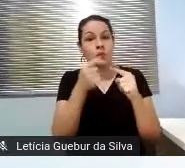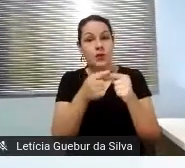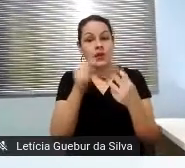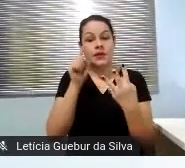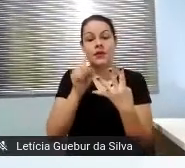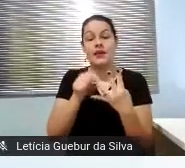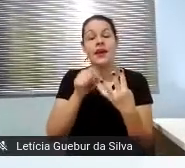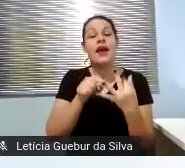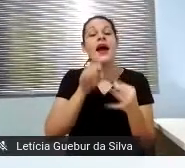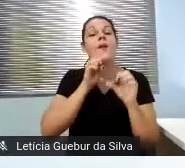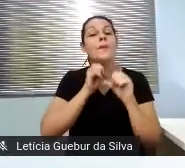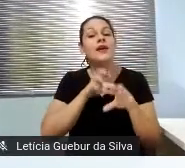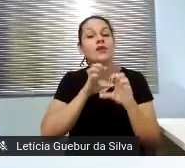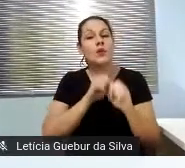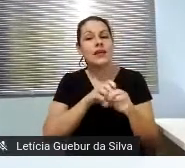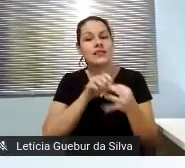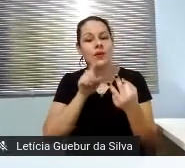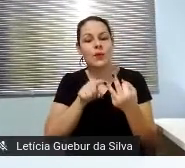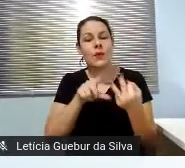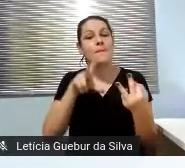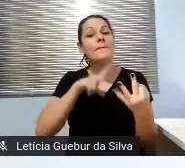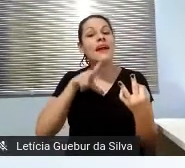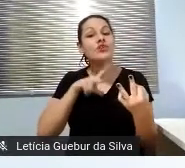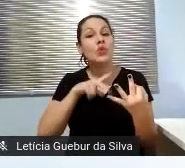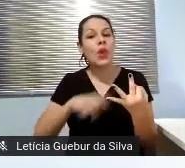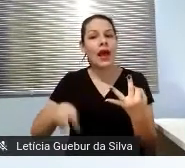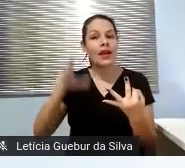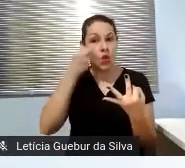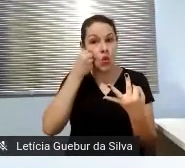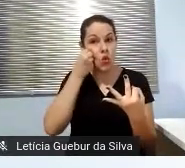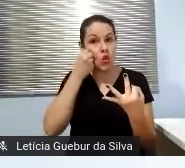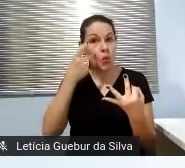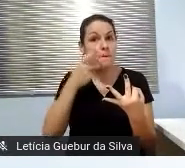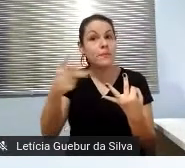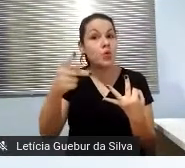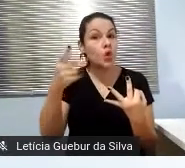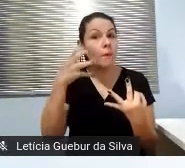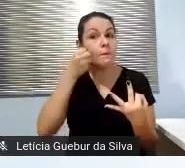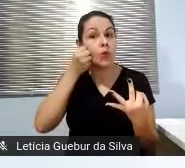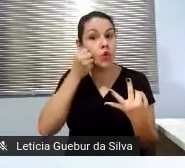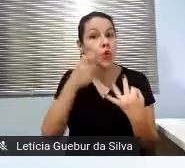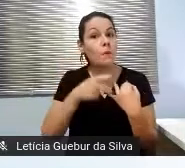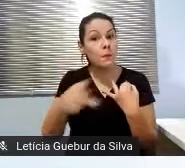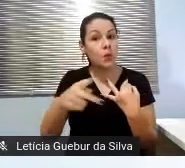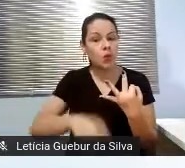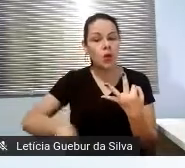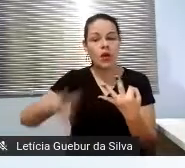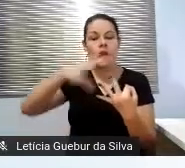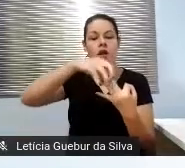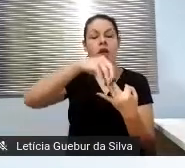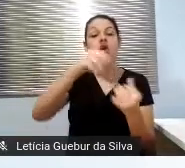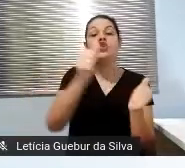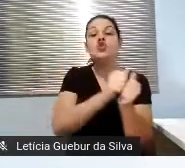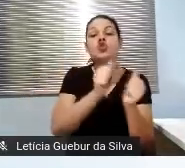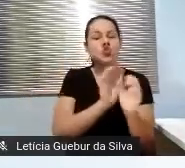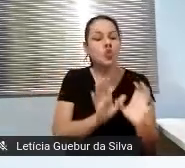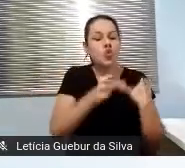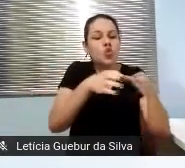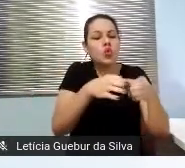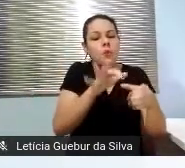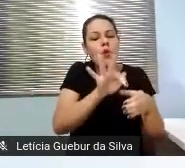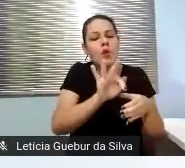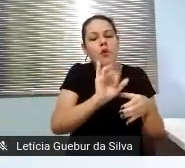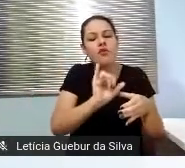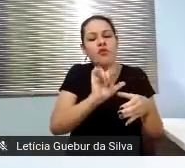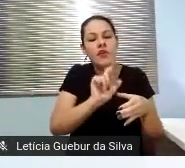educação filantrópica ou essa educação lucrativa, privada e lucrativa, se une à filantrópica, que em alguns momentos essa